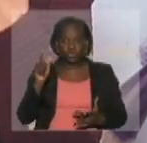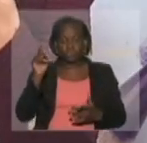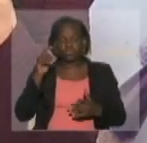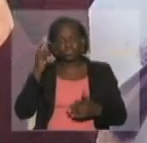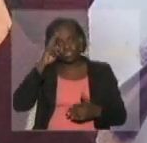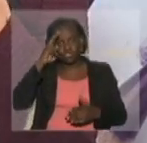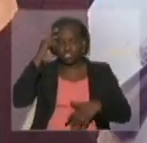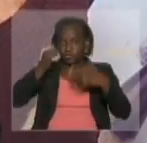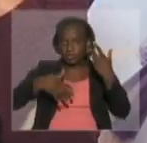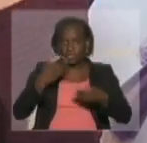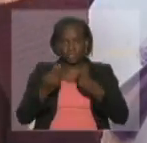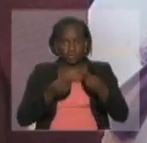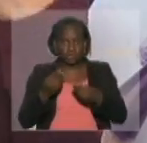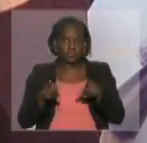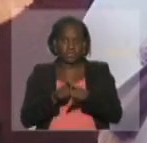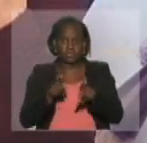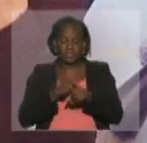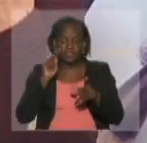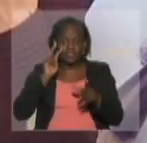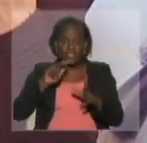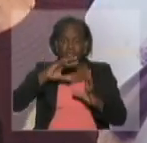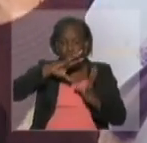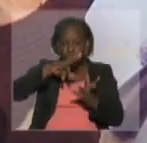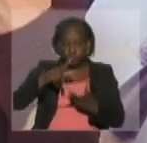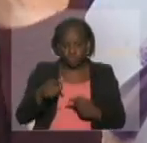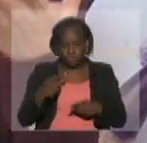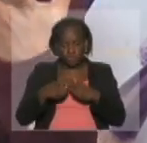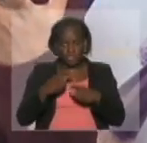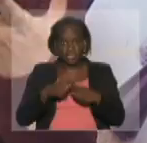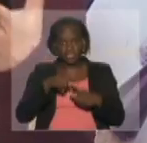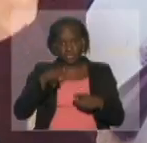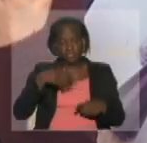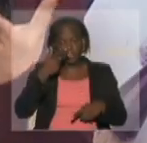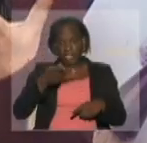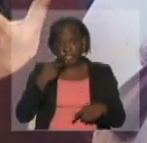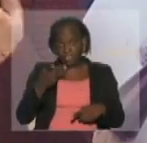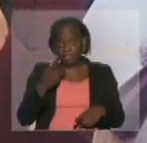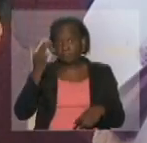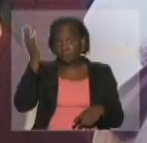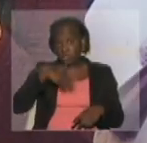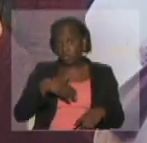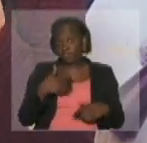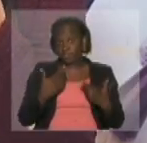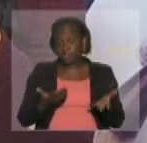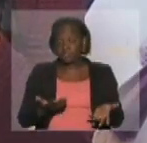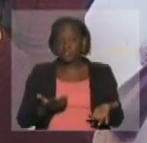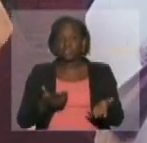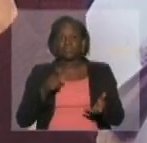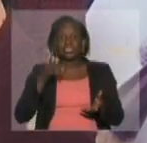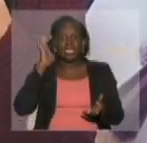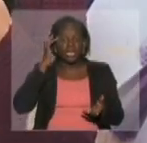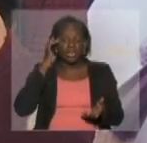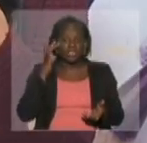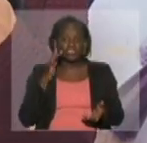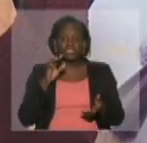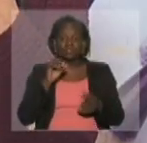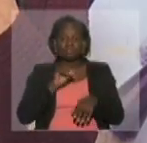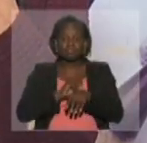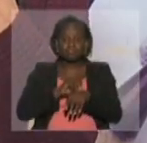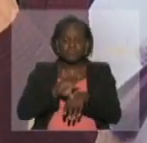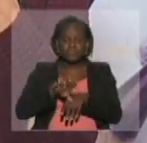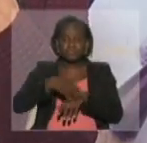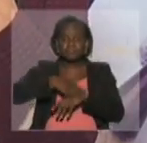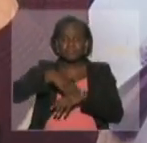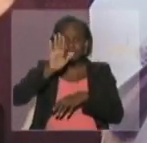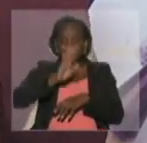contar a história, com outro jeito de ver o mundo, porque a forma como a gente fala mostra isso, o que você acha que transmite mais